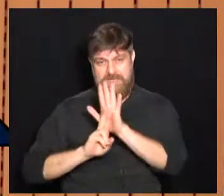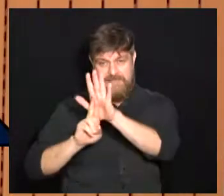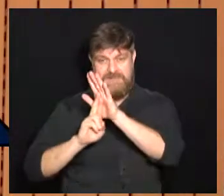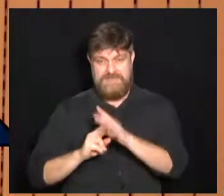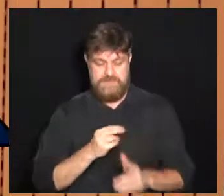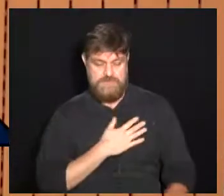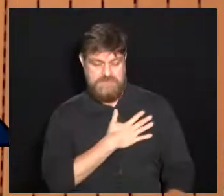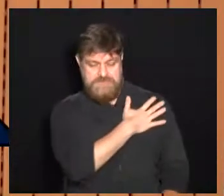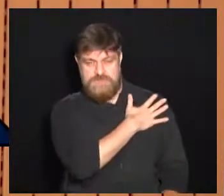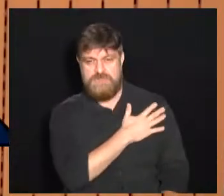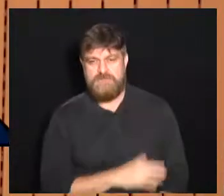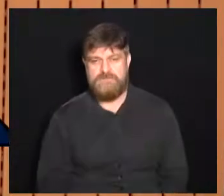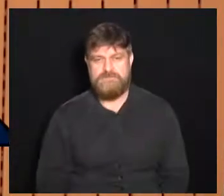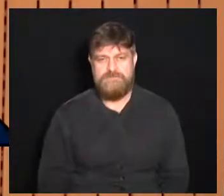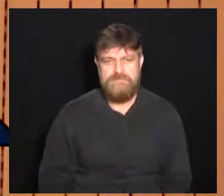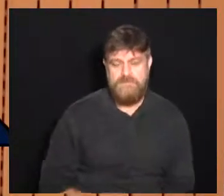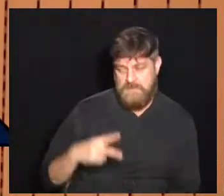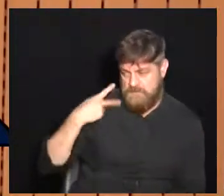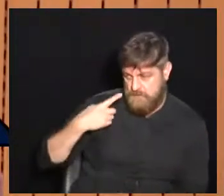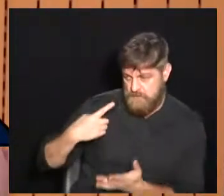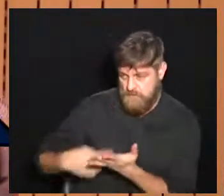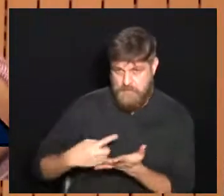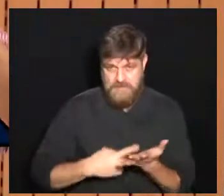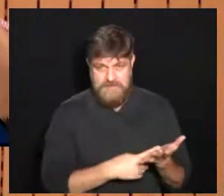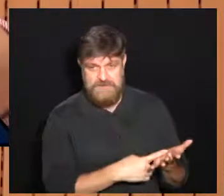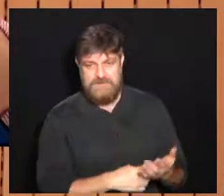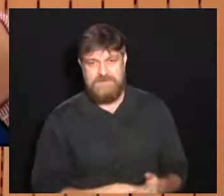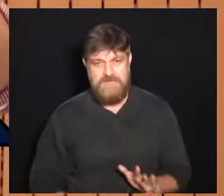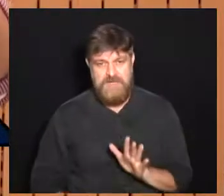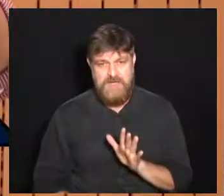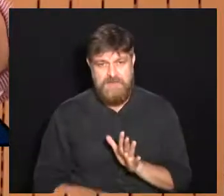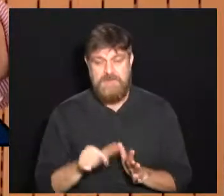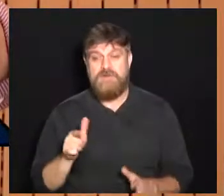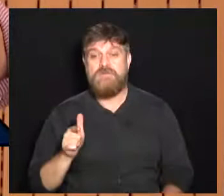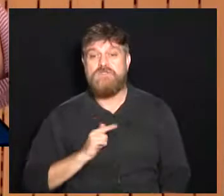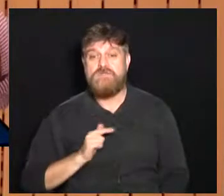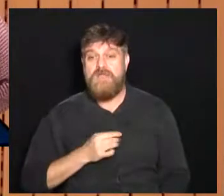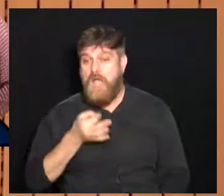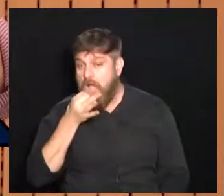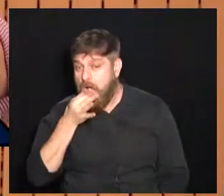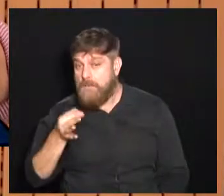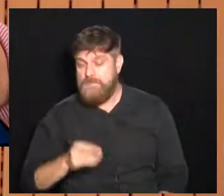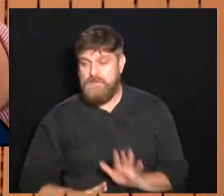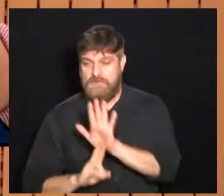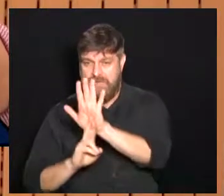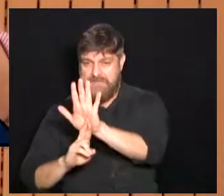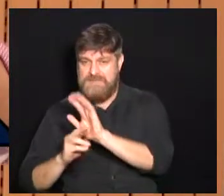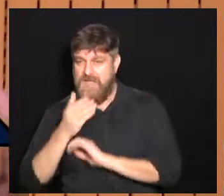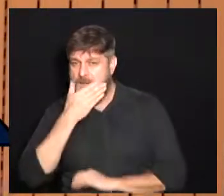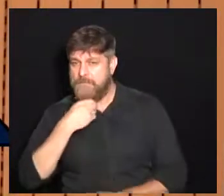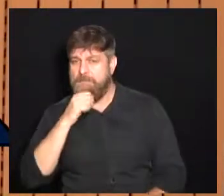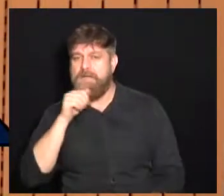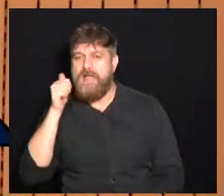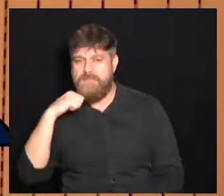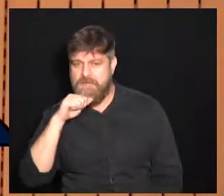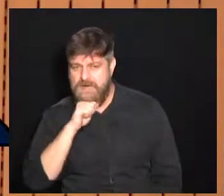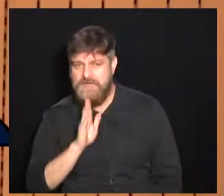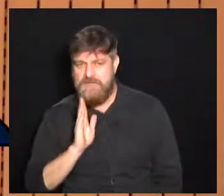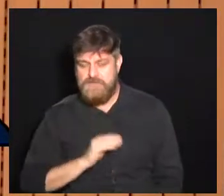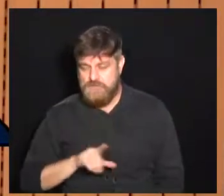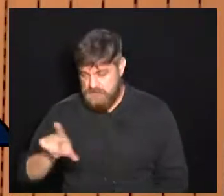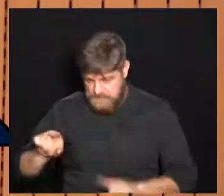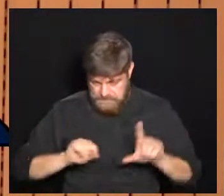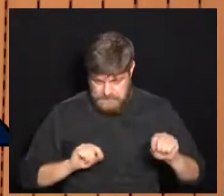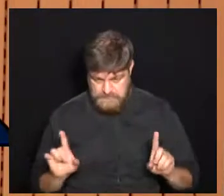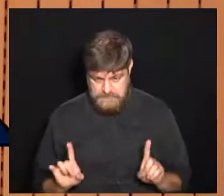então, se os vereadores assim concordarem, que a gente, num primeiro momento, ouvisse os representantes aqui, que já foram até